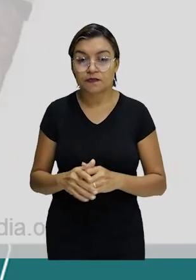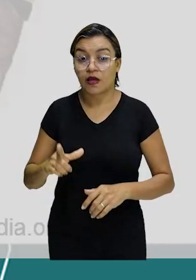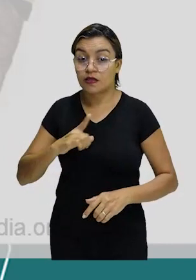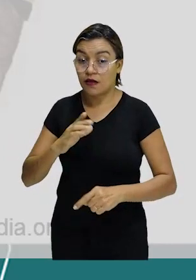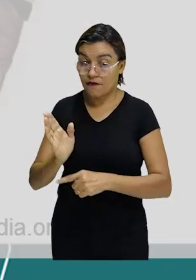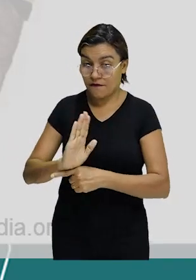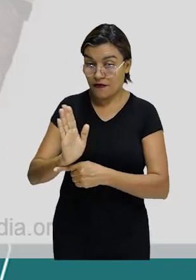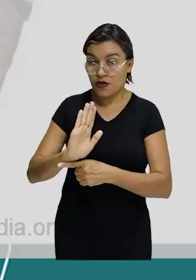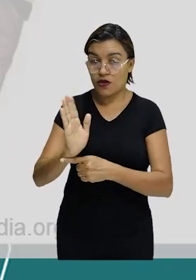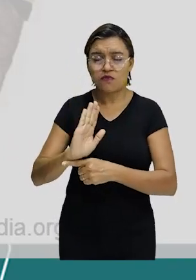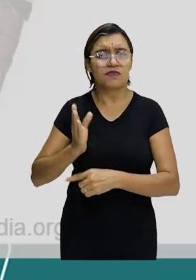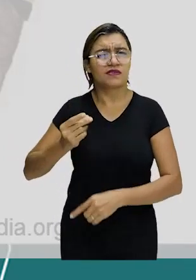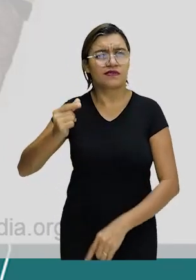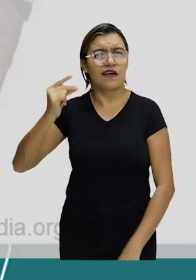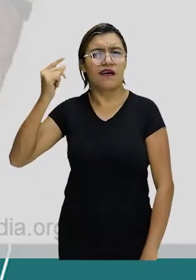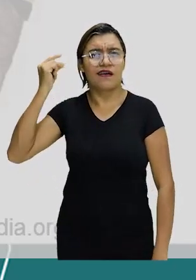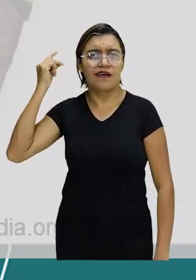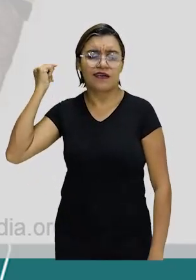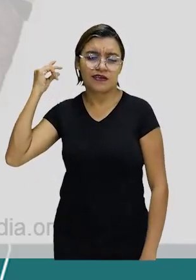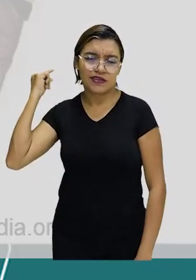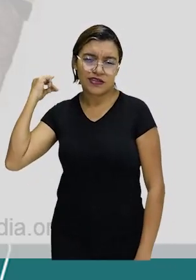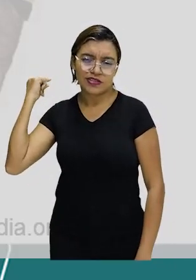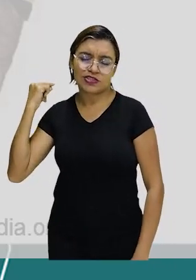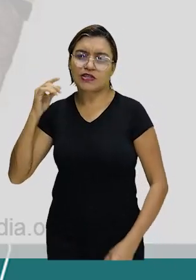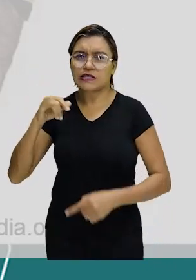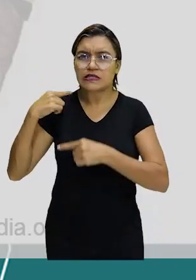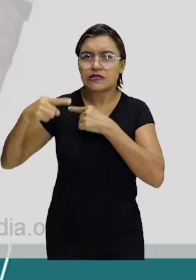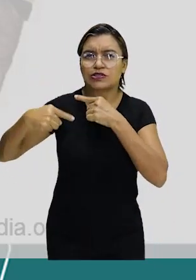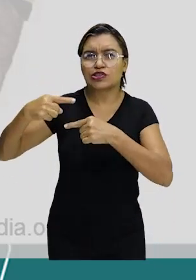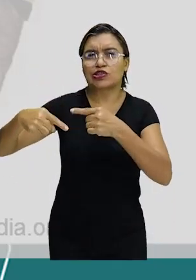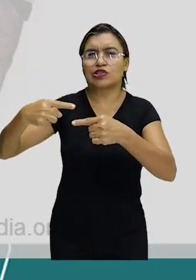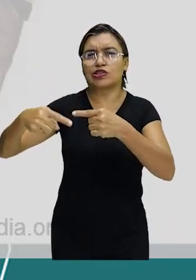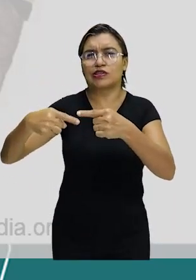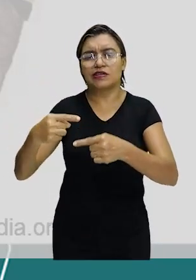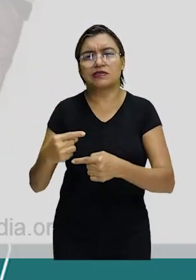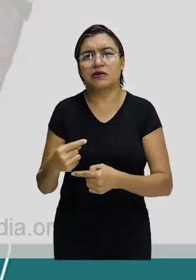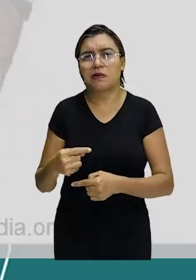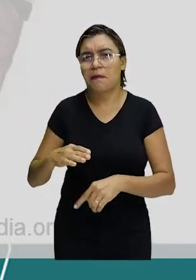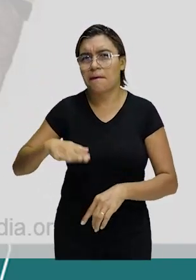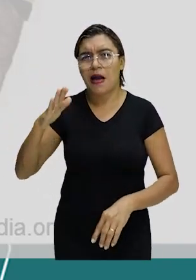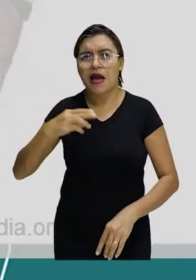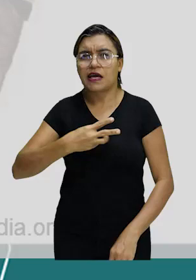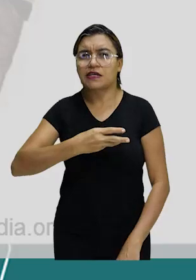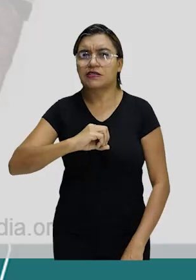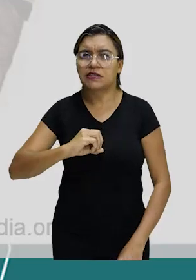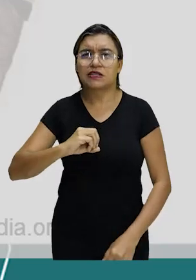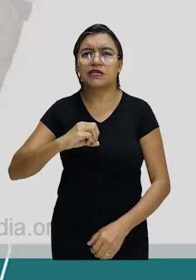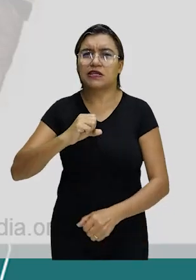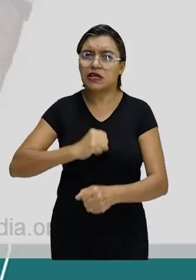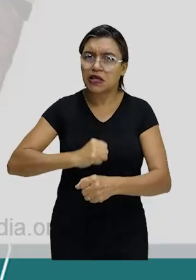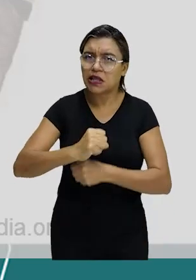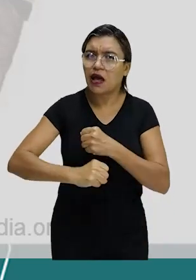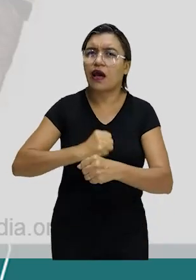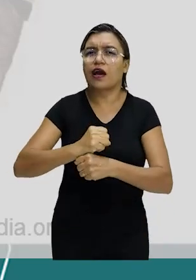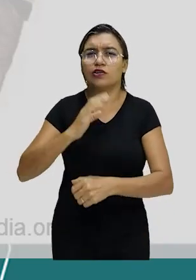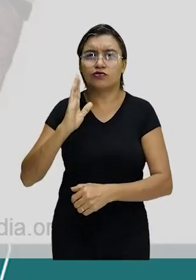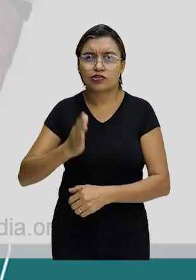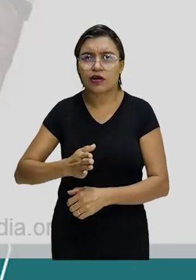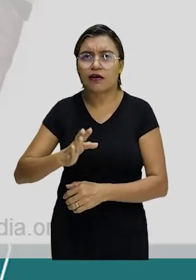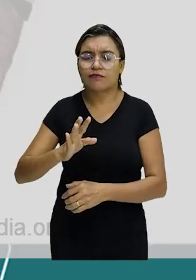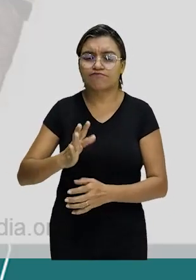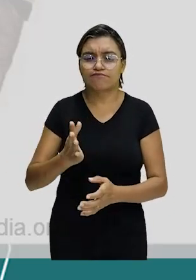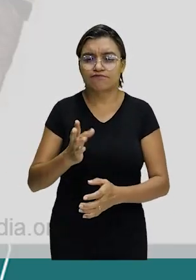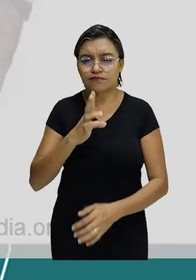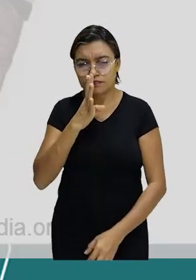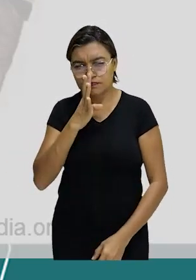filme antigo, passa a gerações e gerações, mais de 30 anos disponível, com em português,